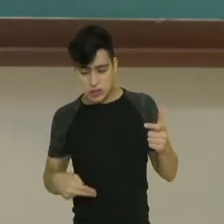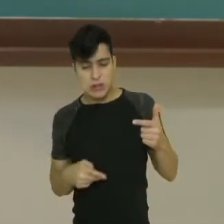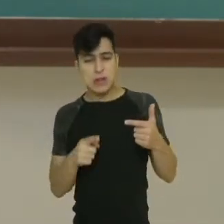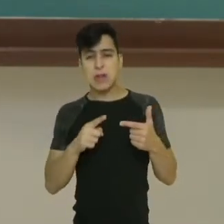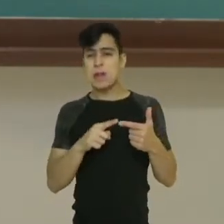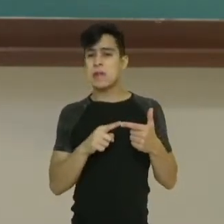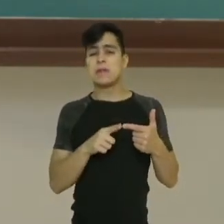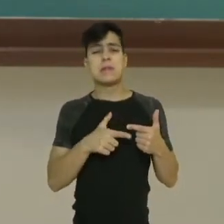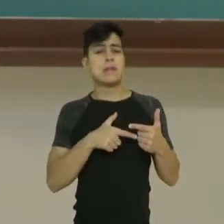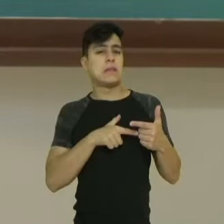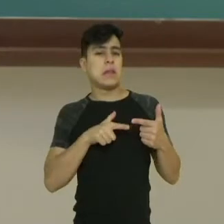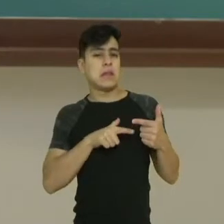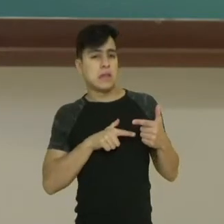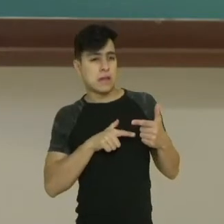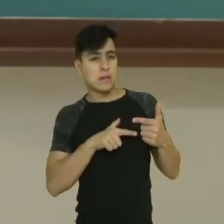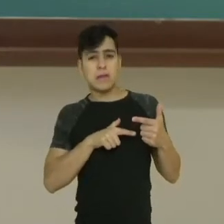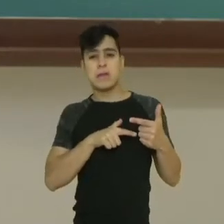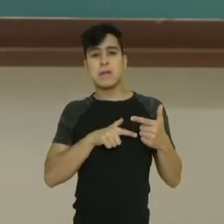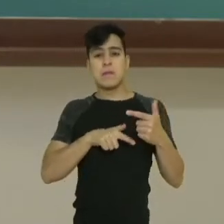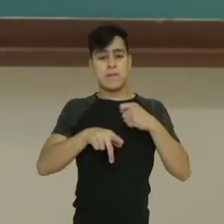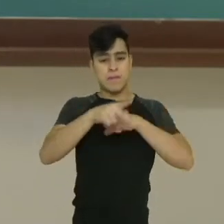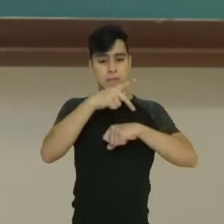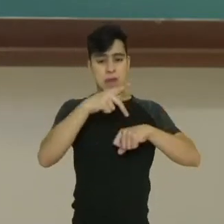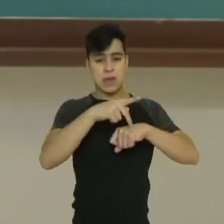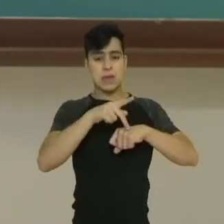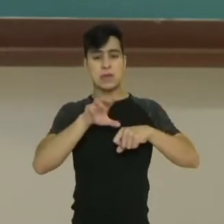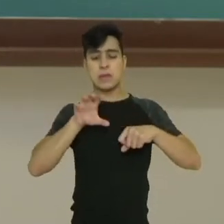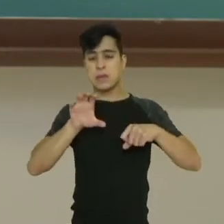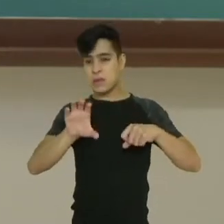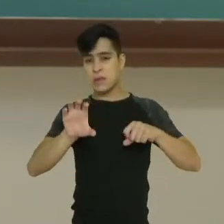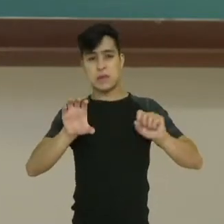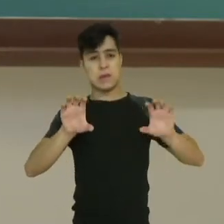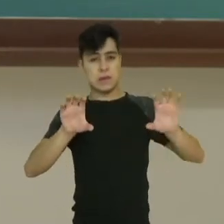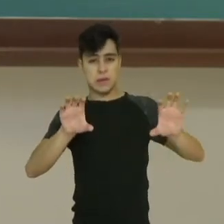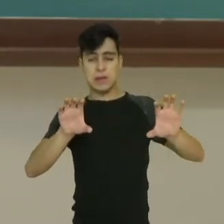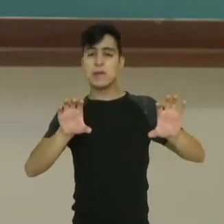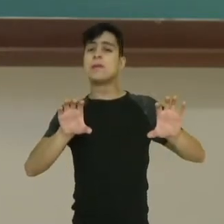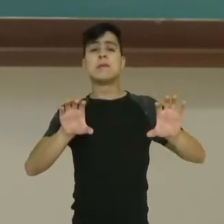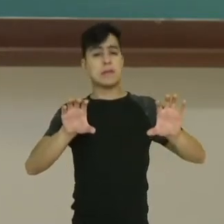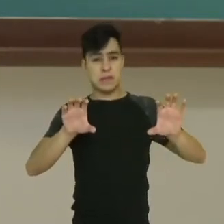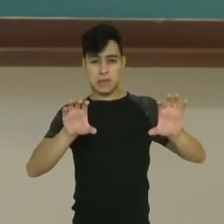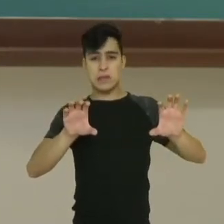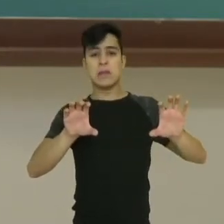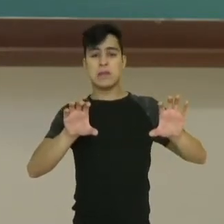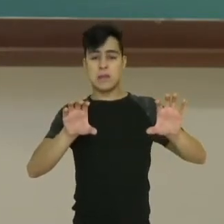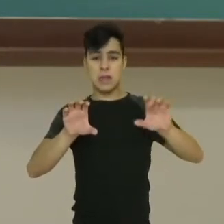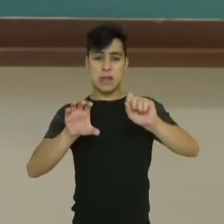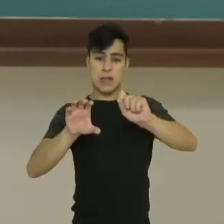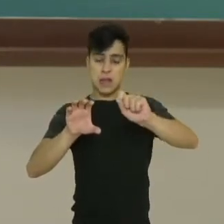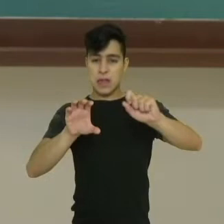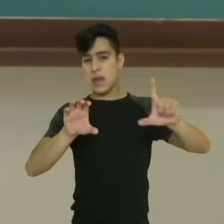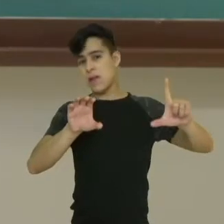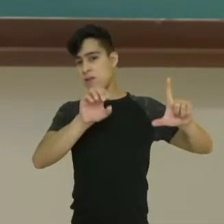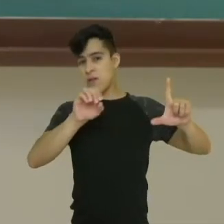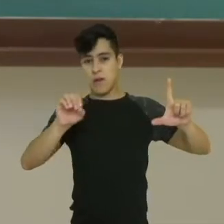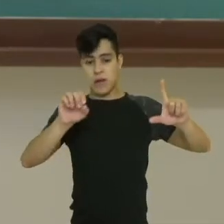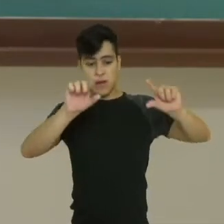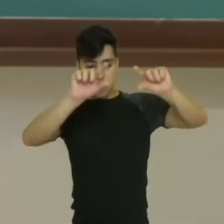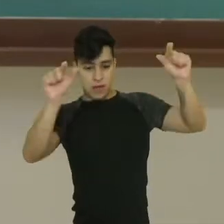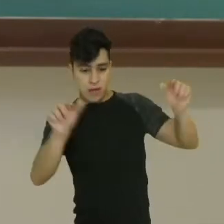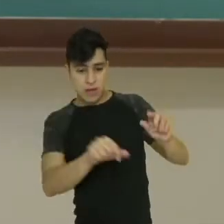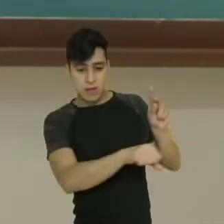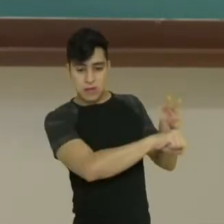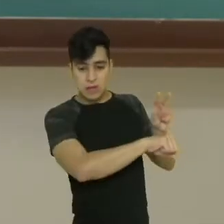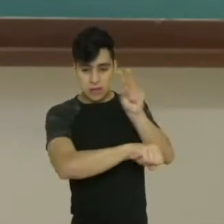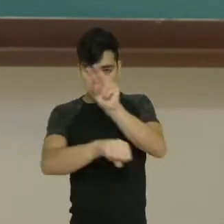tem também nos dois lados do país, no lado leste, no lado oeste, defendendo a costa dos dois lados, além de